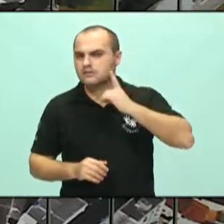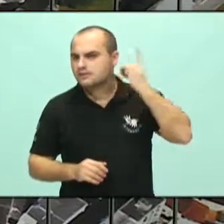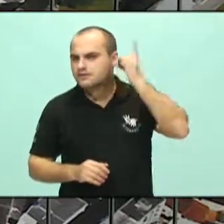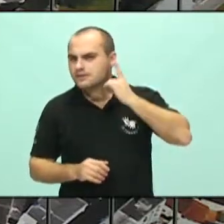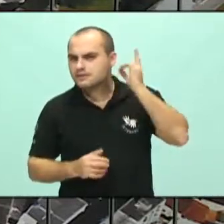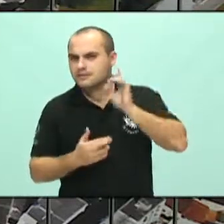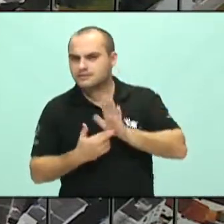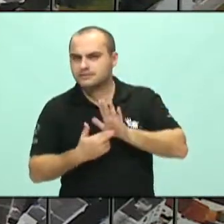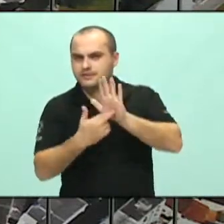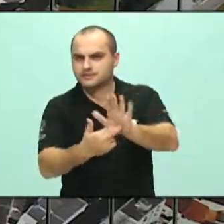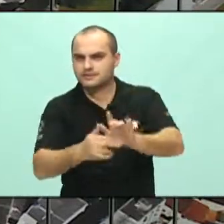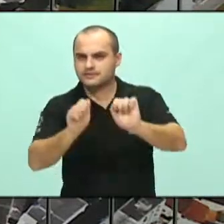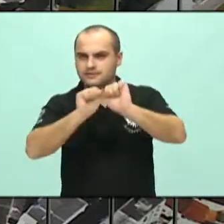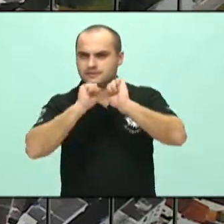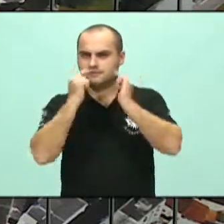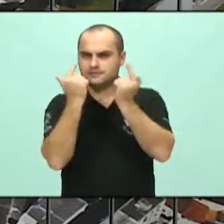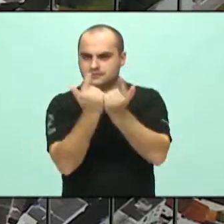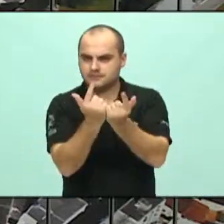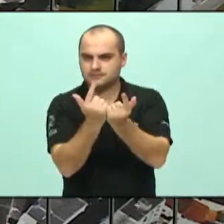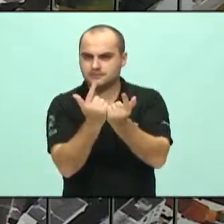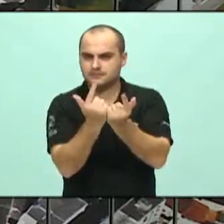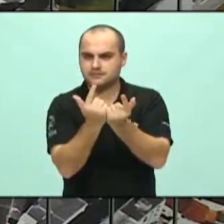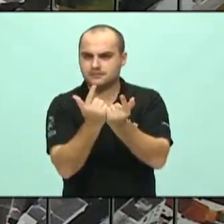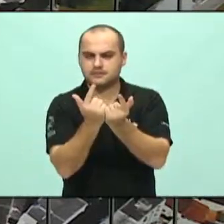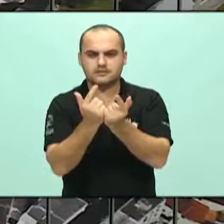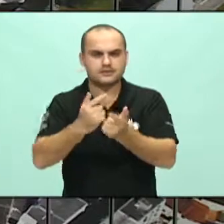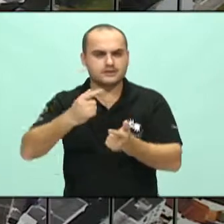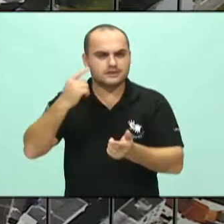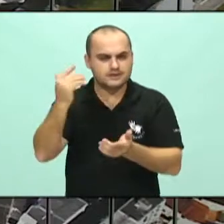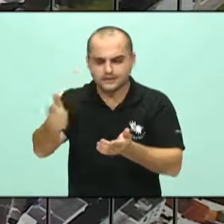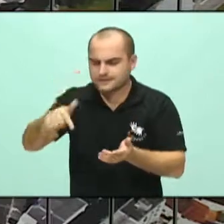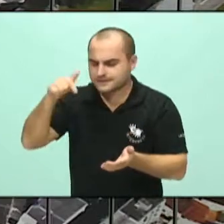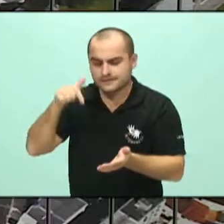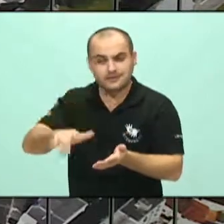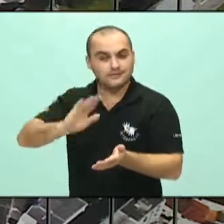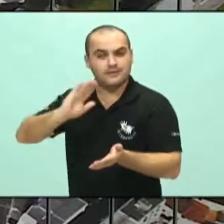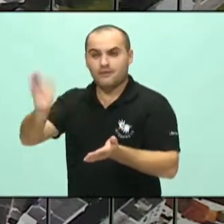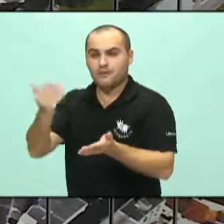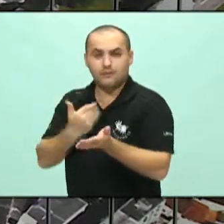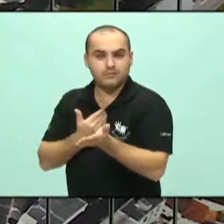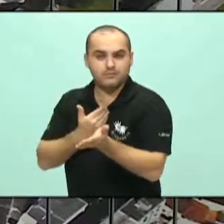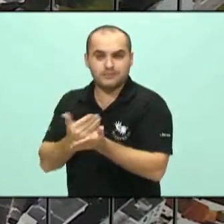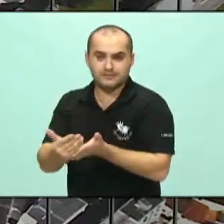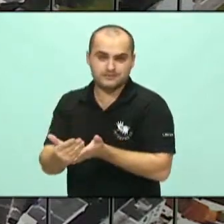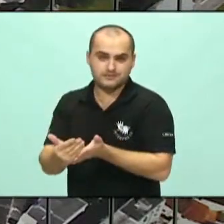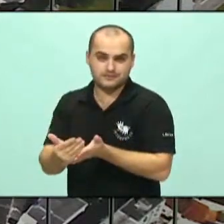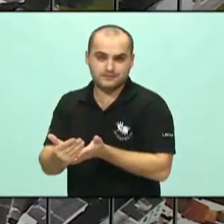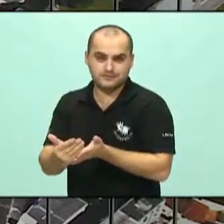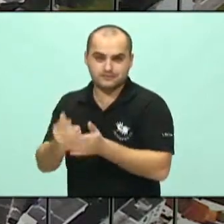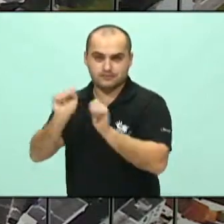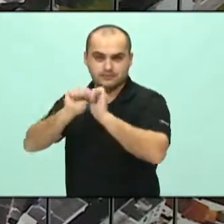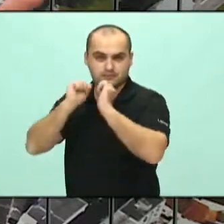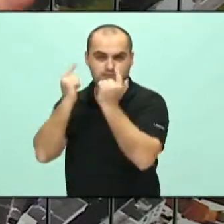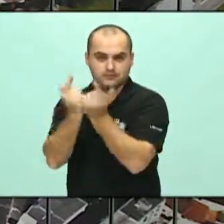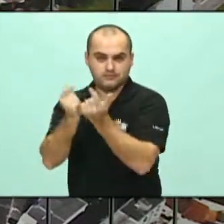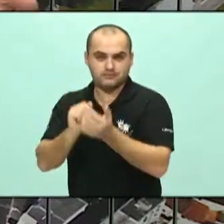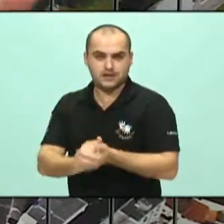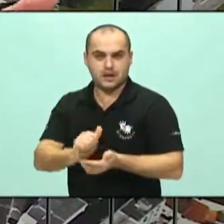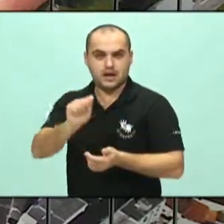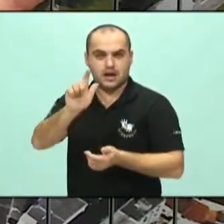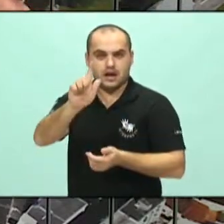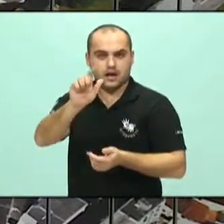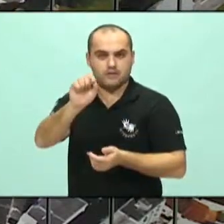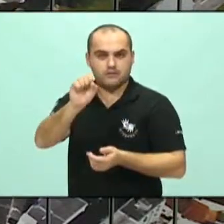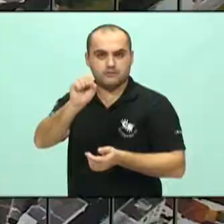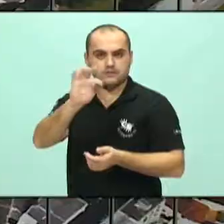representando Itajaí na Assembleia Provincial desde o início em que a Assembleia foi instalada. Agostinho Alves Ramos já